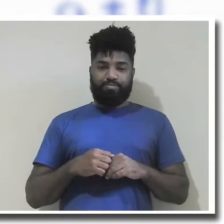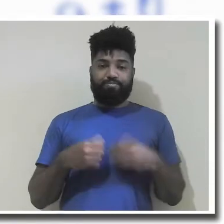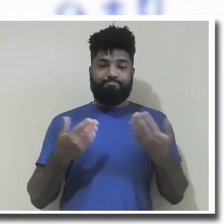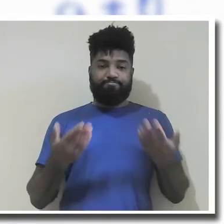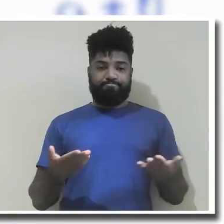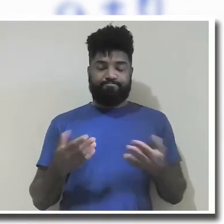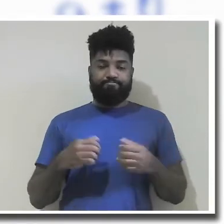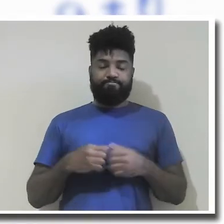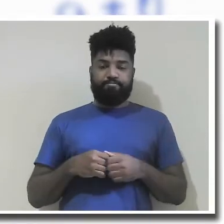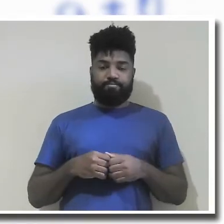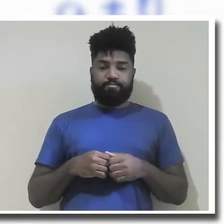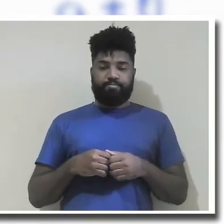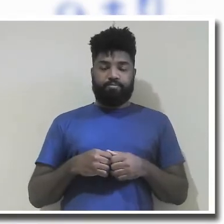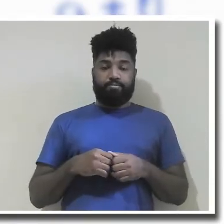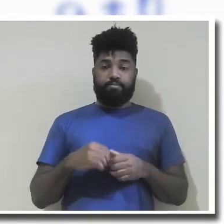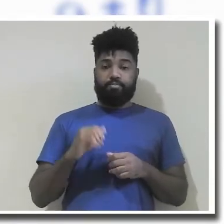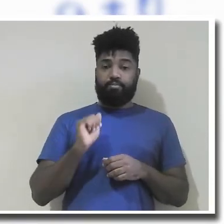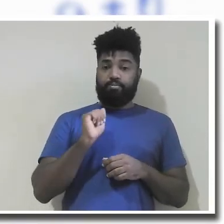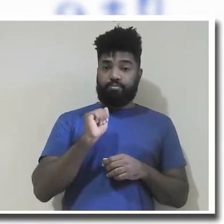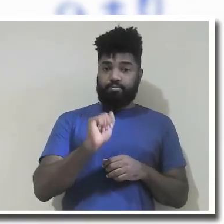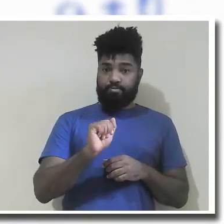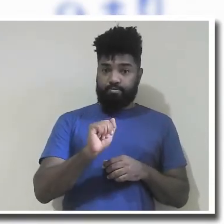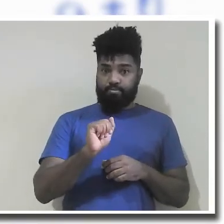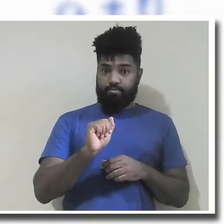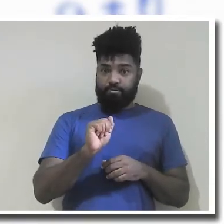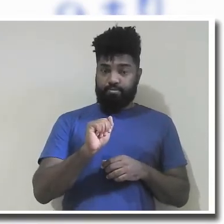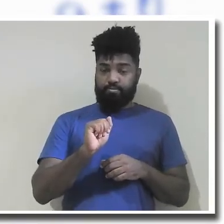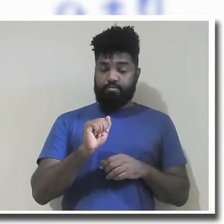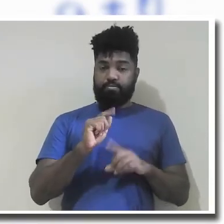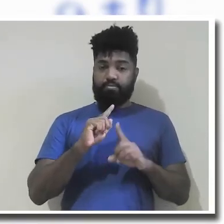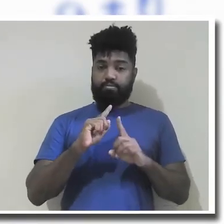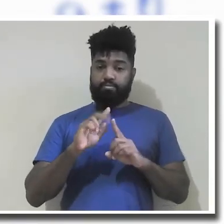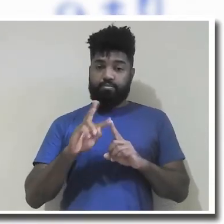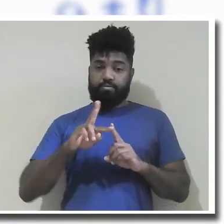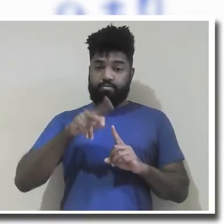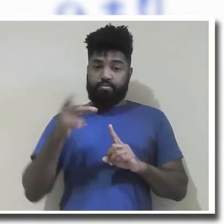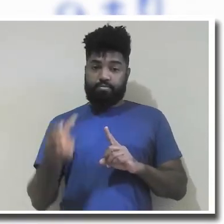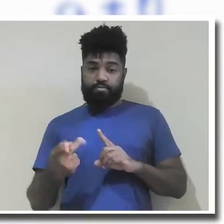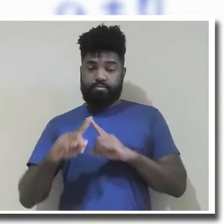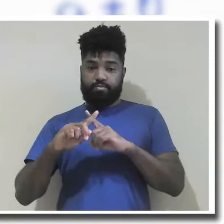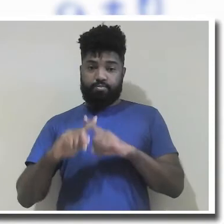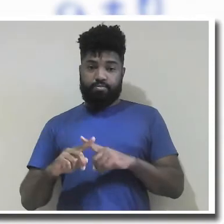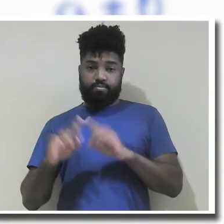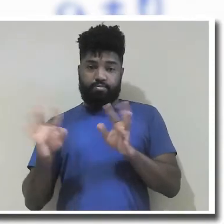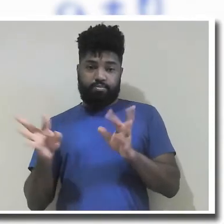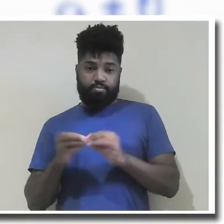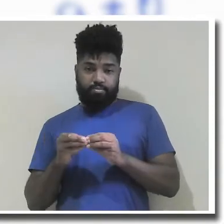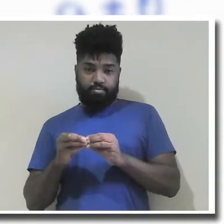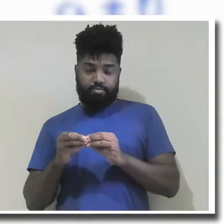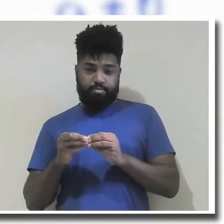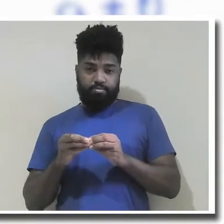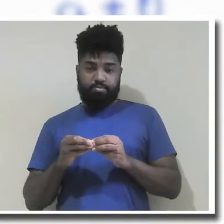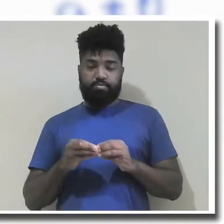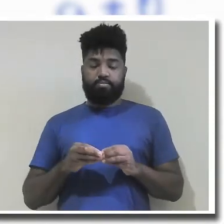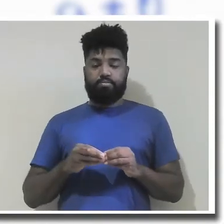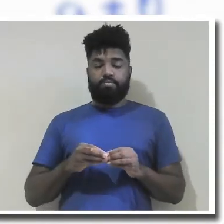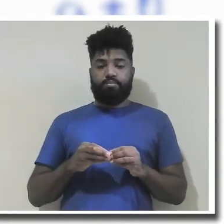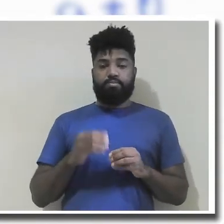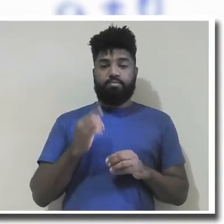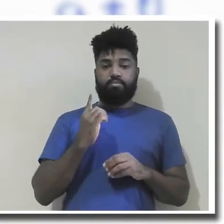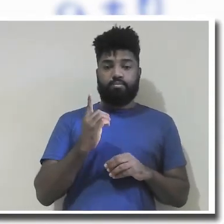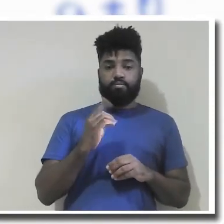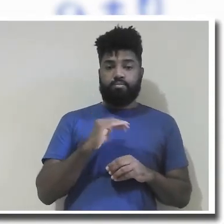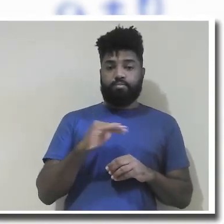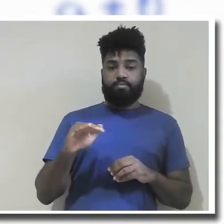Então, multiplicando o A pelo seu inverso, então 1 sobre A